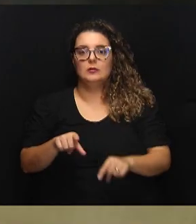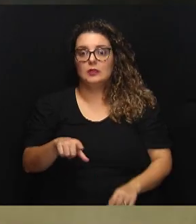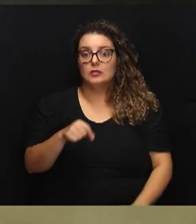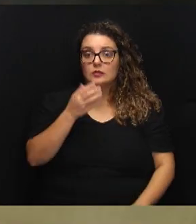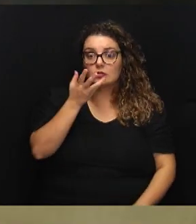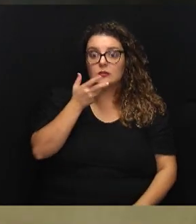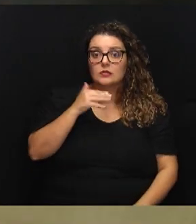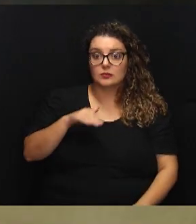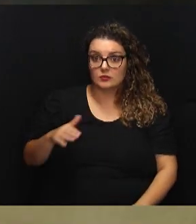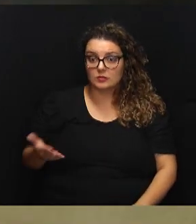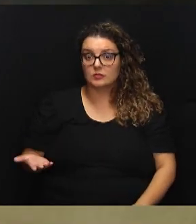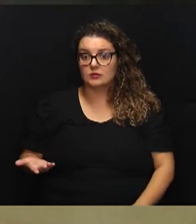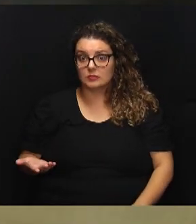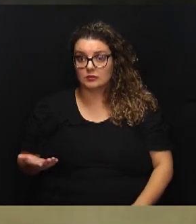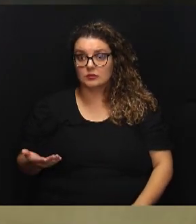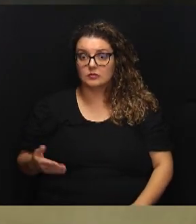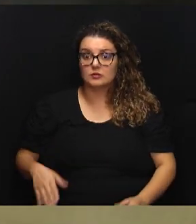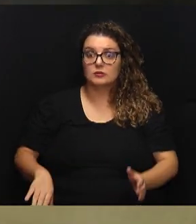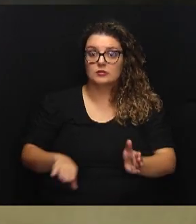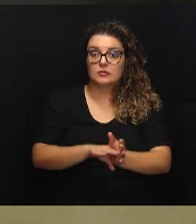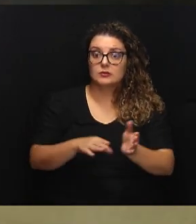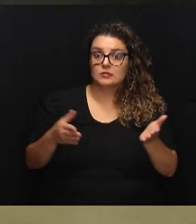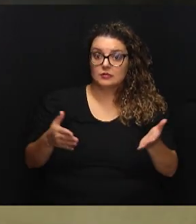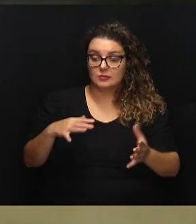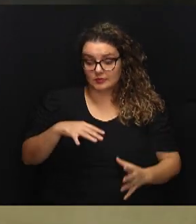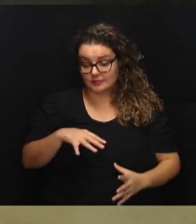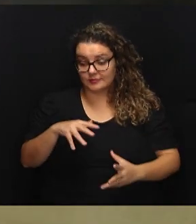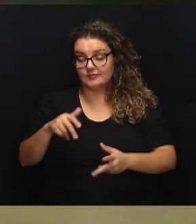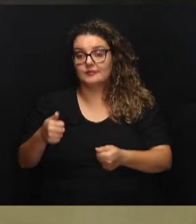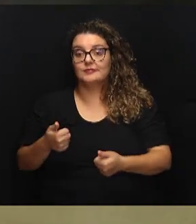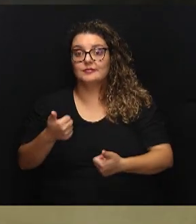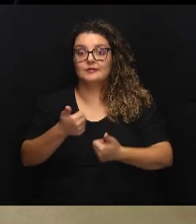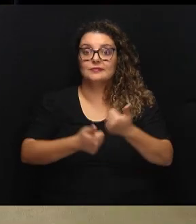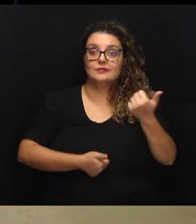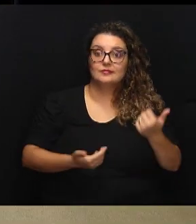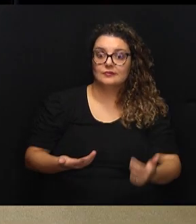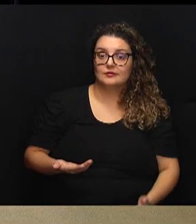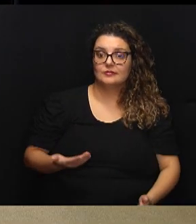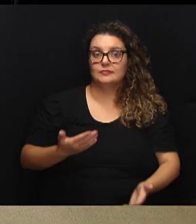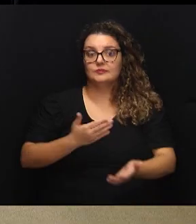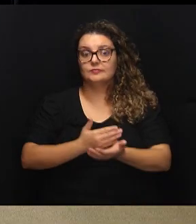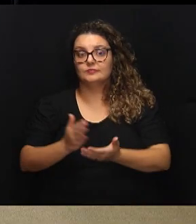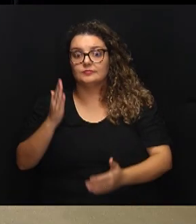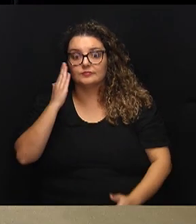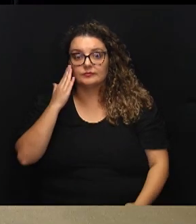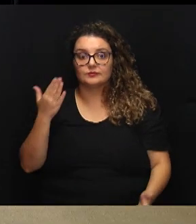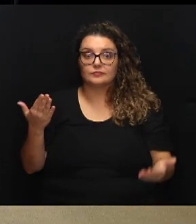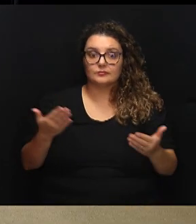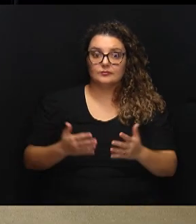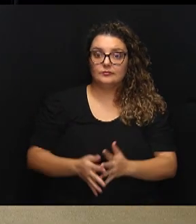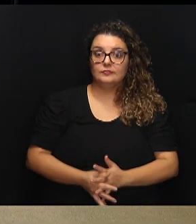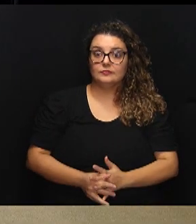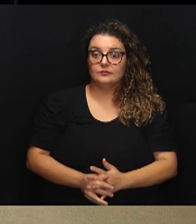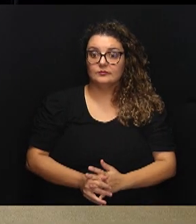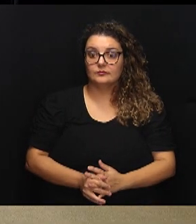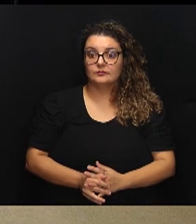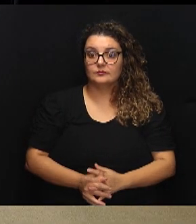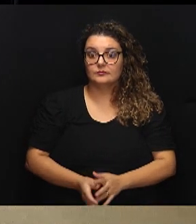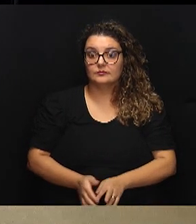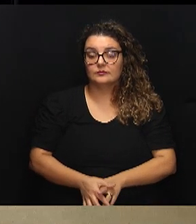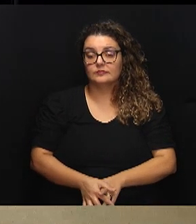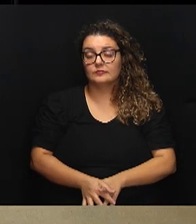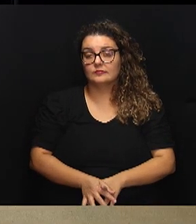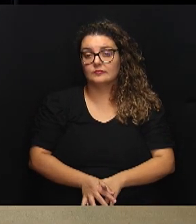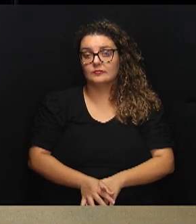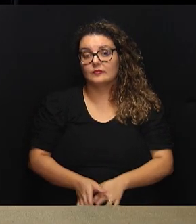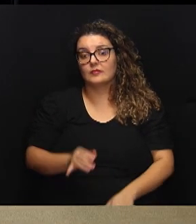uma criança que está chegando agora nesse mundão aí do futebol, começou a entender agora e infelizmente,